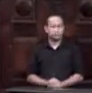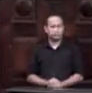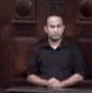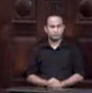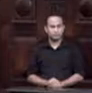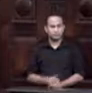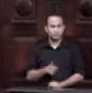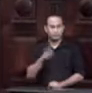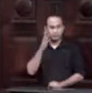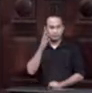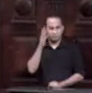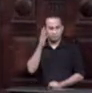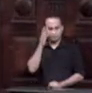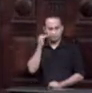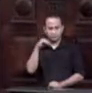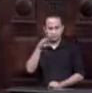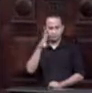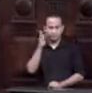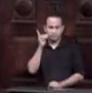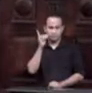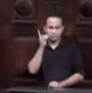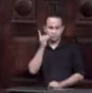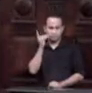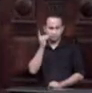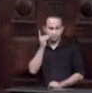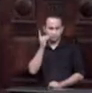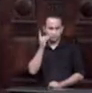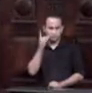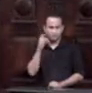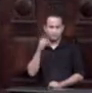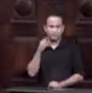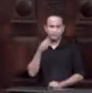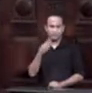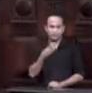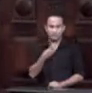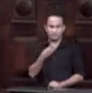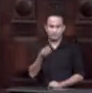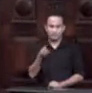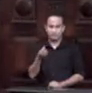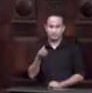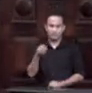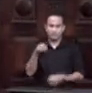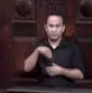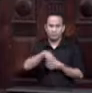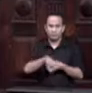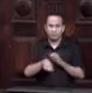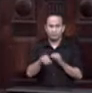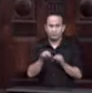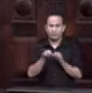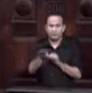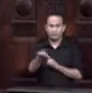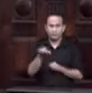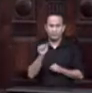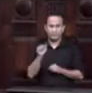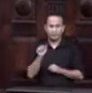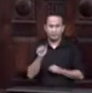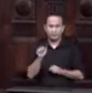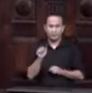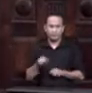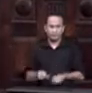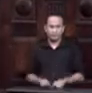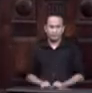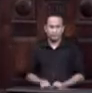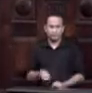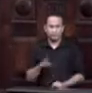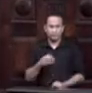Atenção, senhores deputados. A partir do 36º voto, eu vou fazer a chamada, salvo 7 minutos e 30 segundos. Para encaminhar,